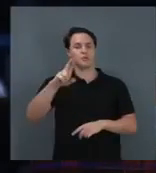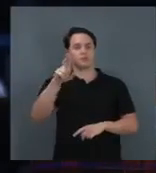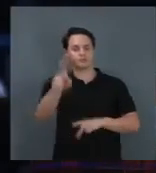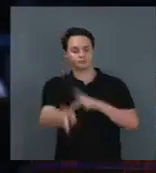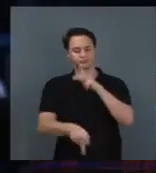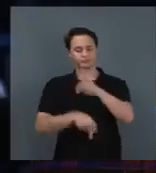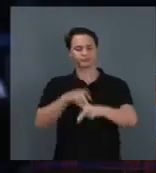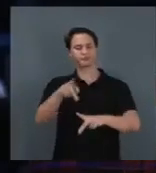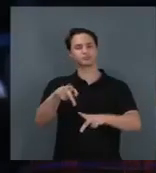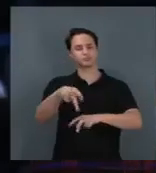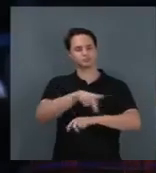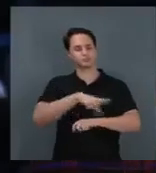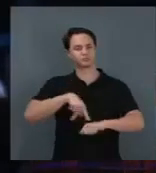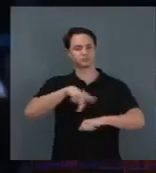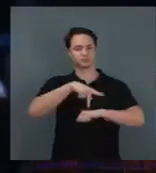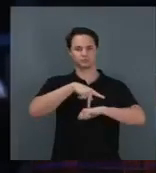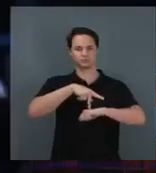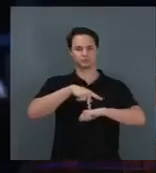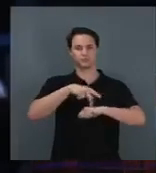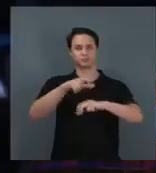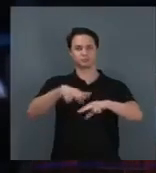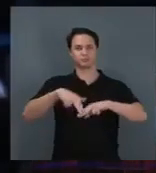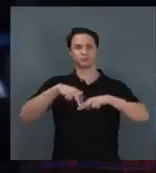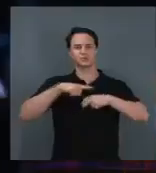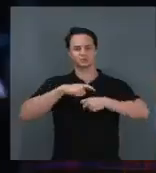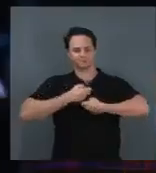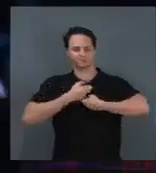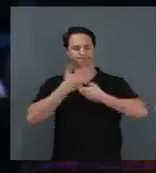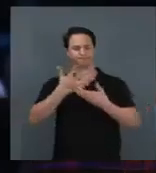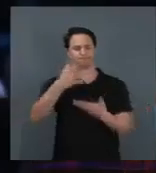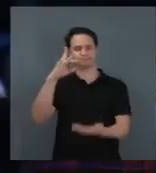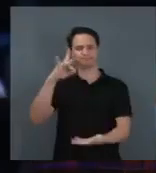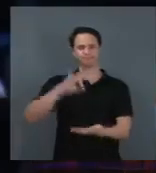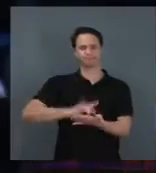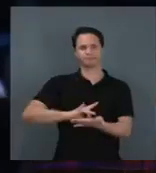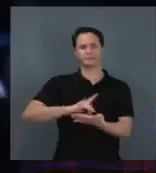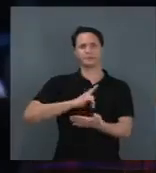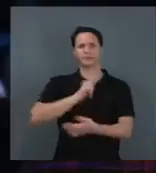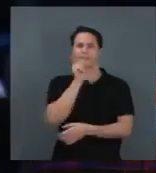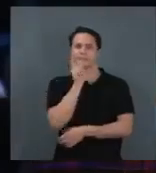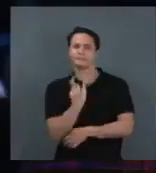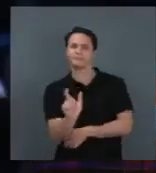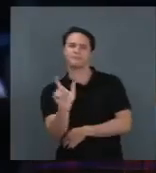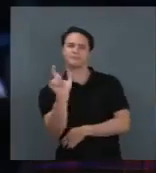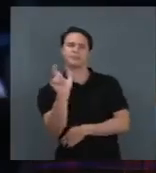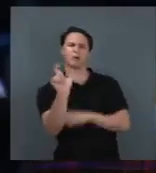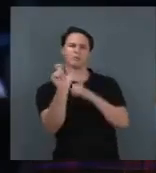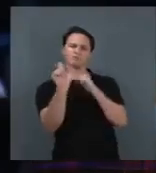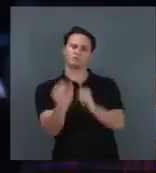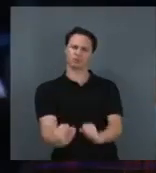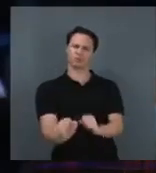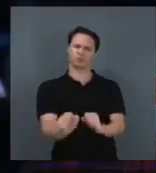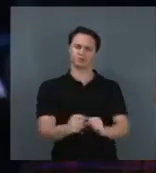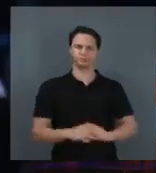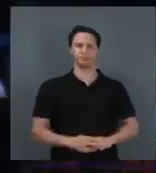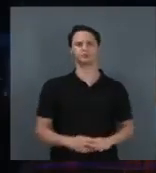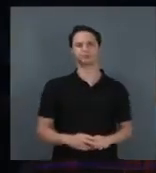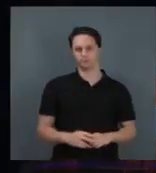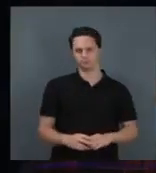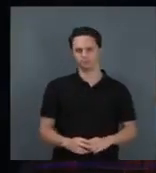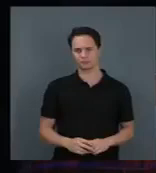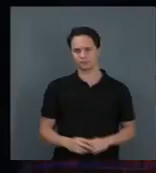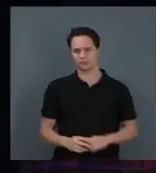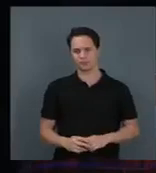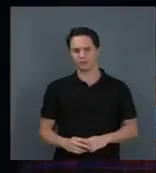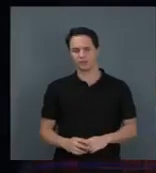e nações, através de gestos concretos e palavras poderosas, com aquele